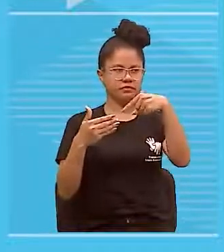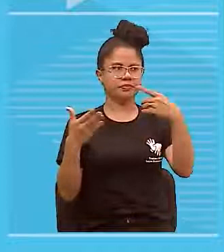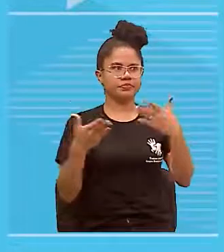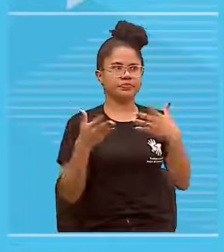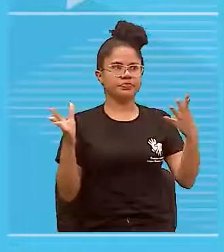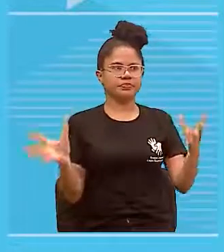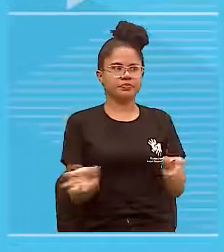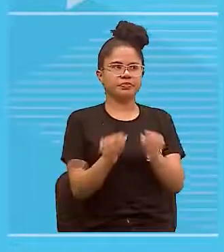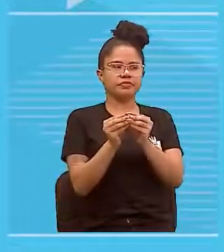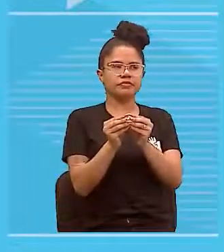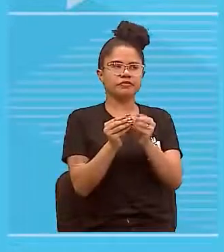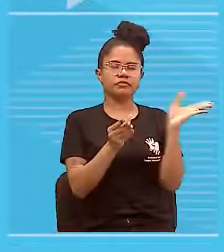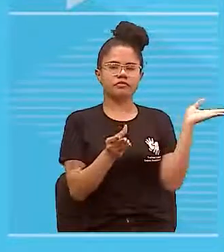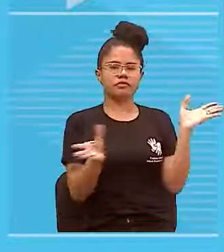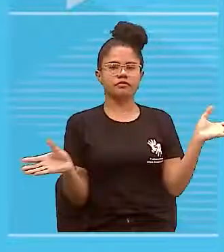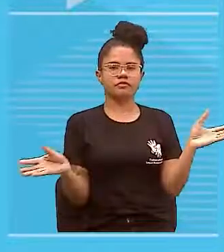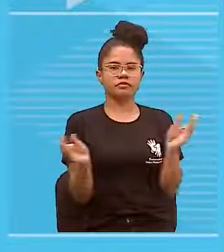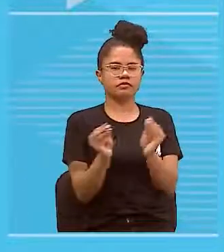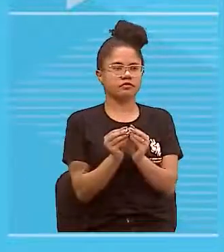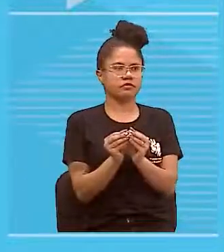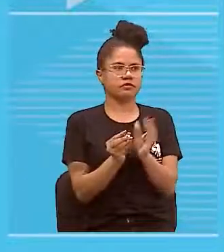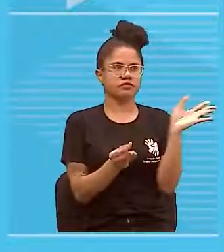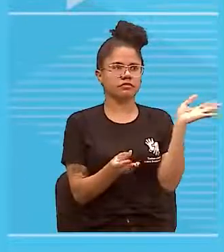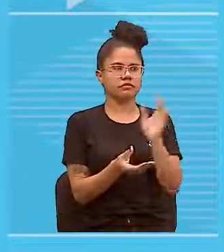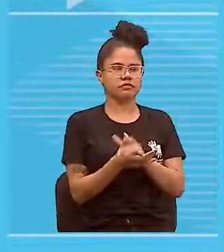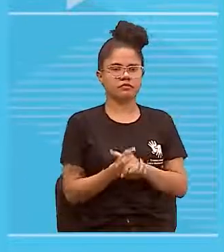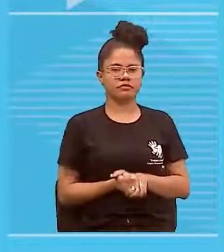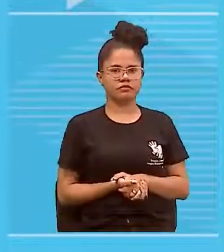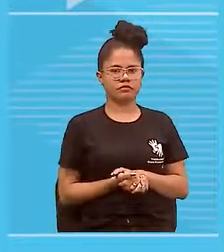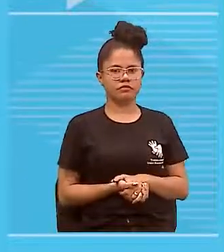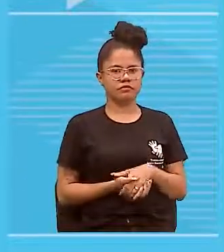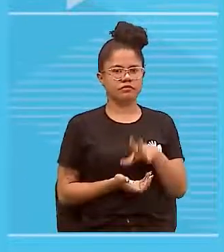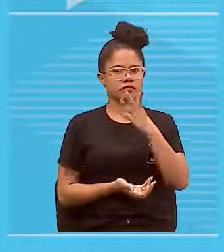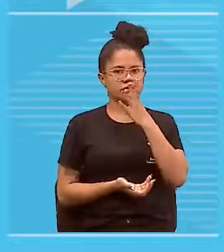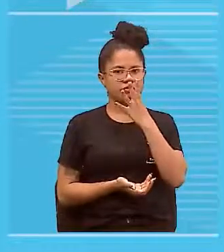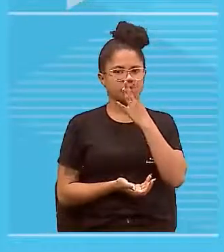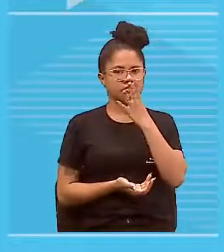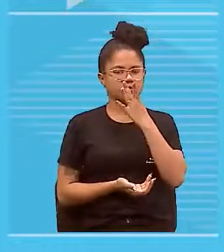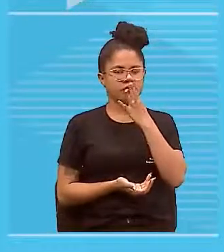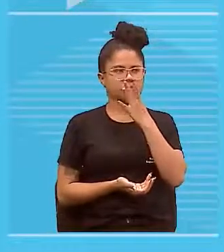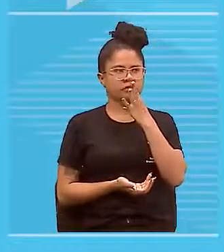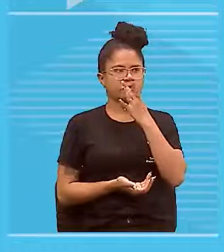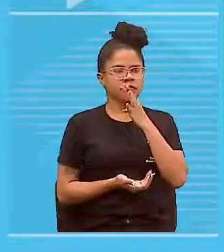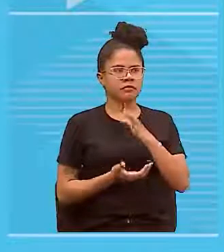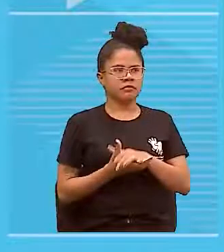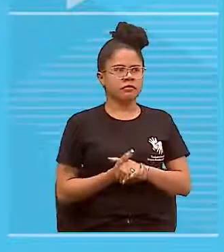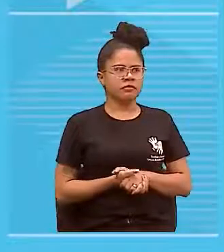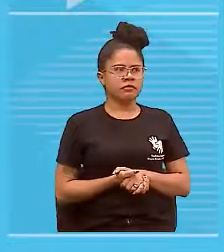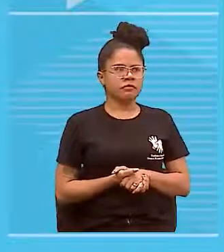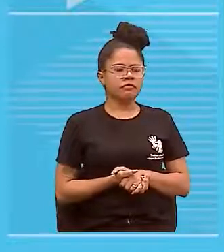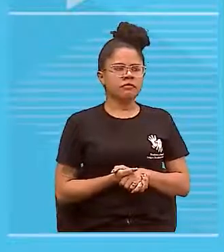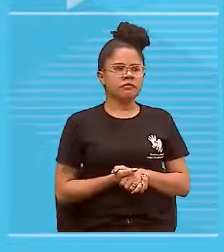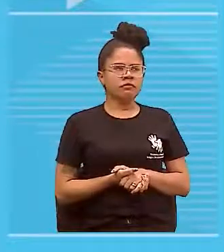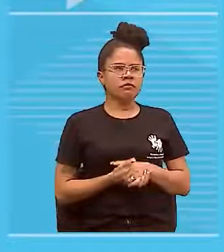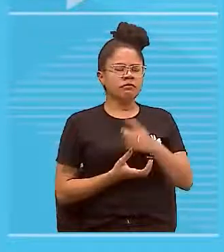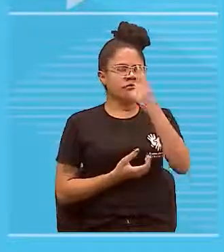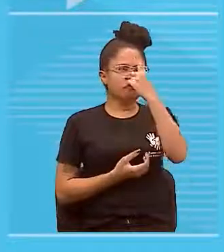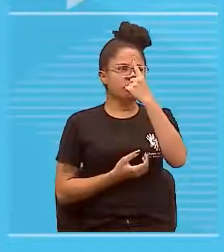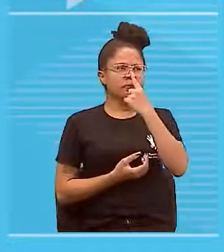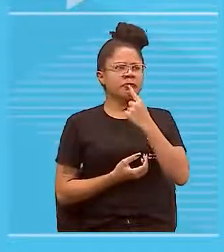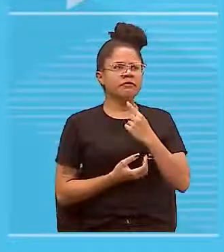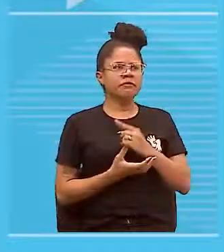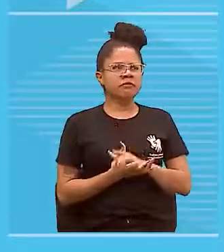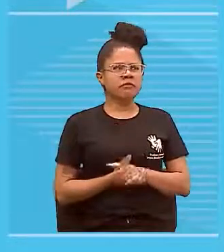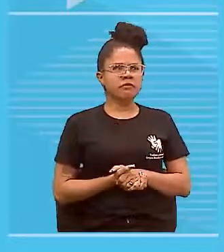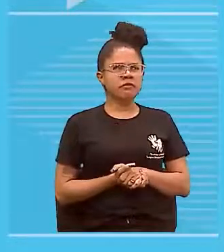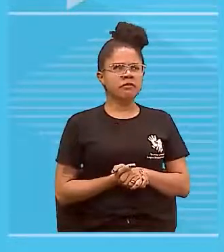né, seres, eu vou pegar o marca-texto amarelo aqui para representar, ó. Quando eu junto essa